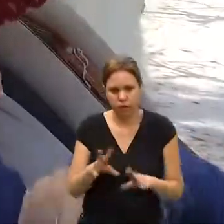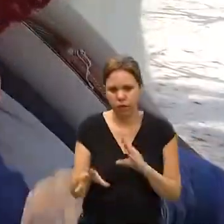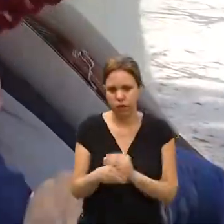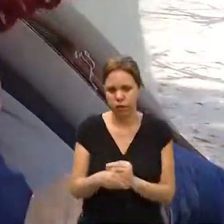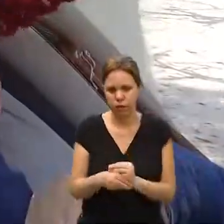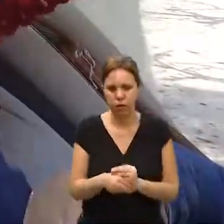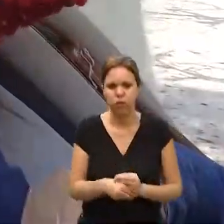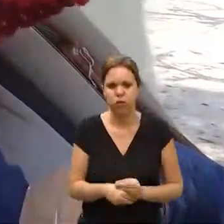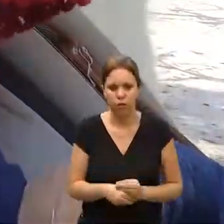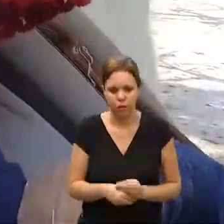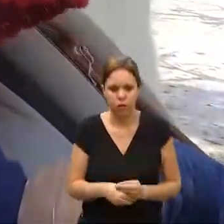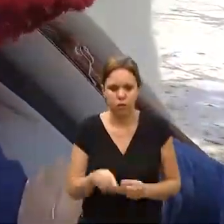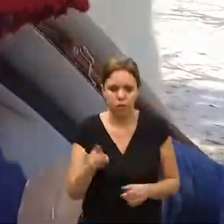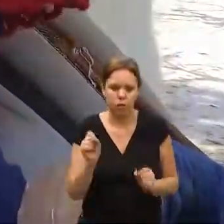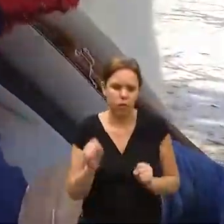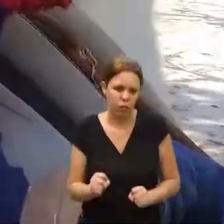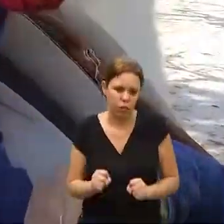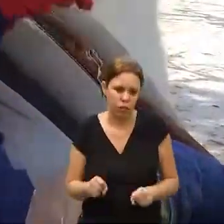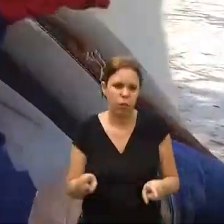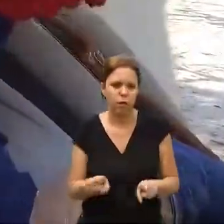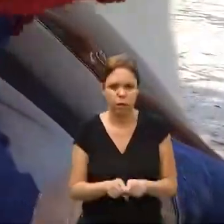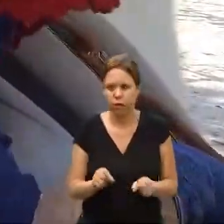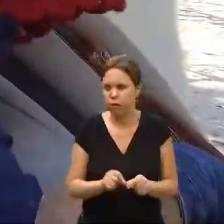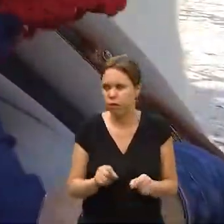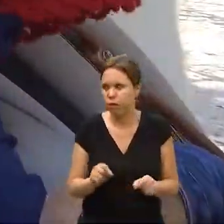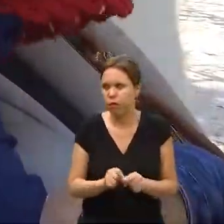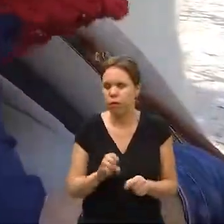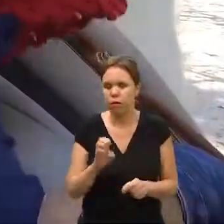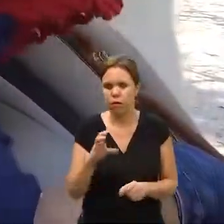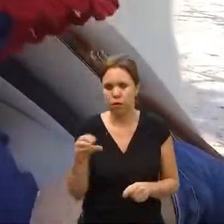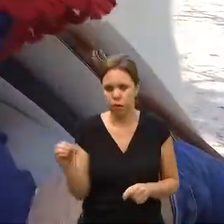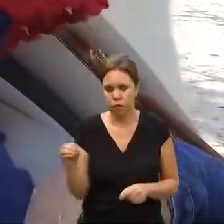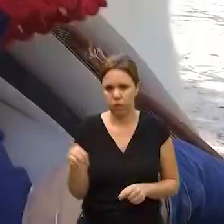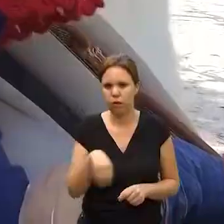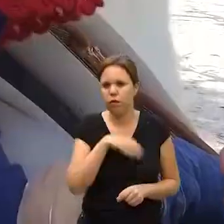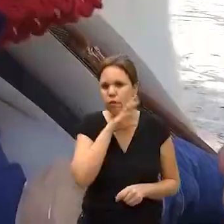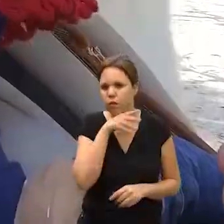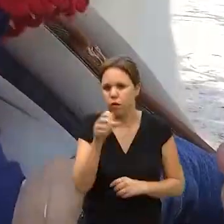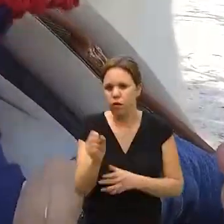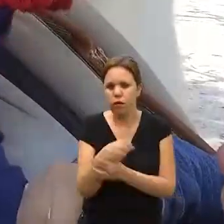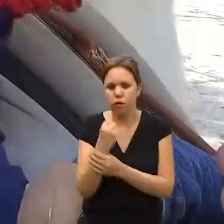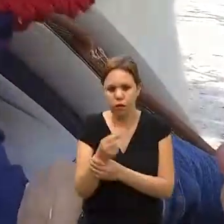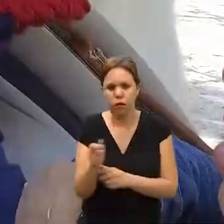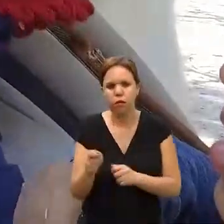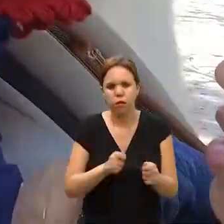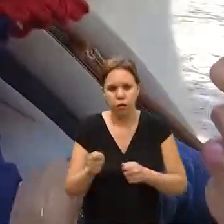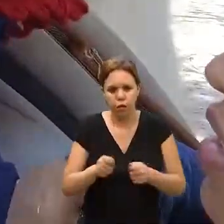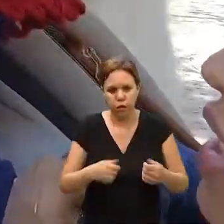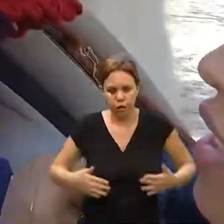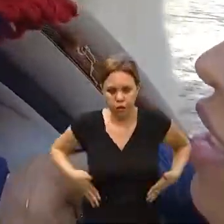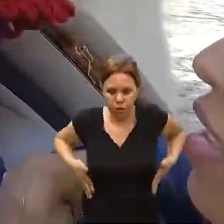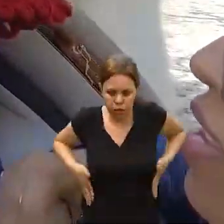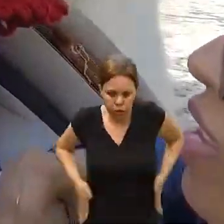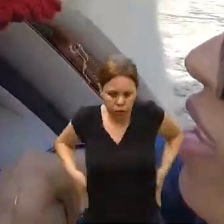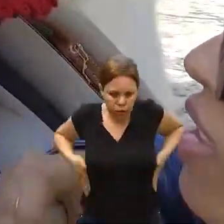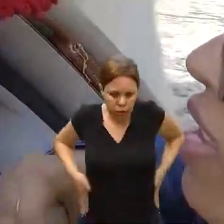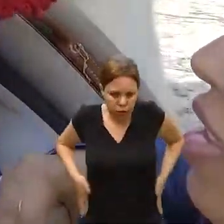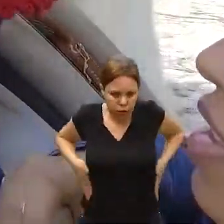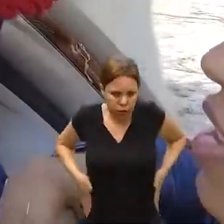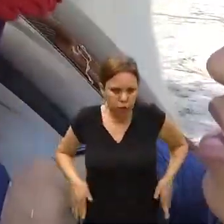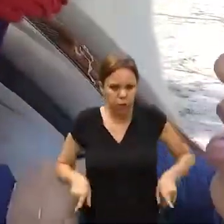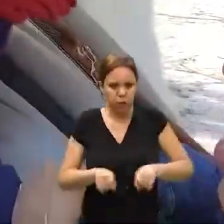como complementares e que você pode também fazer. A ecoterapia, a finalidade dela é para dar um controle no quadril, não